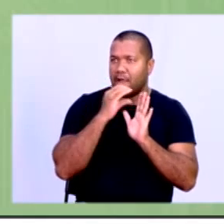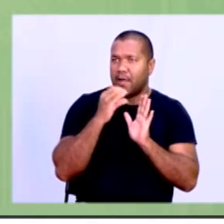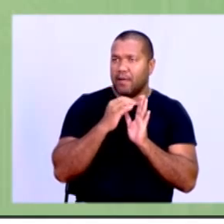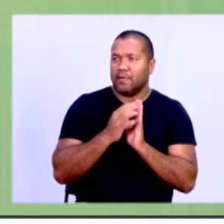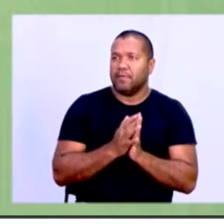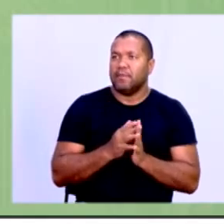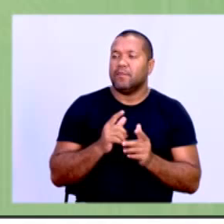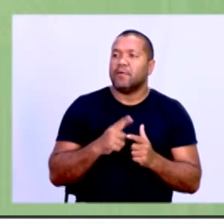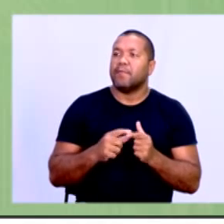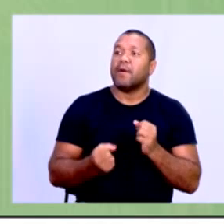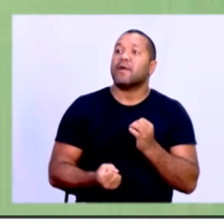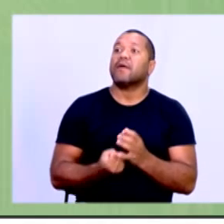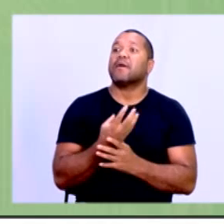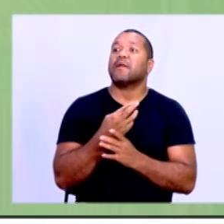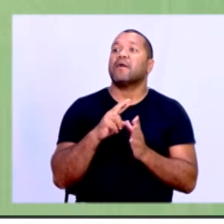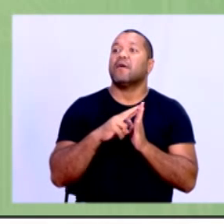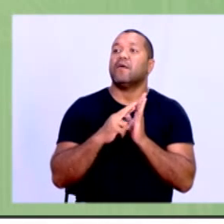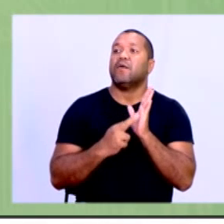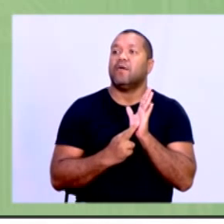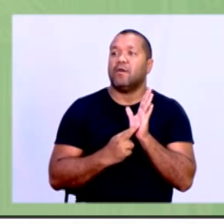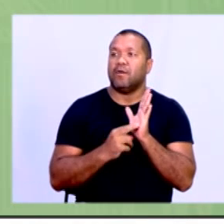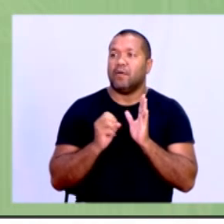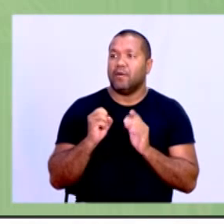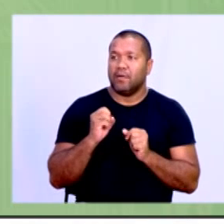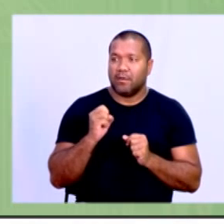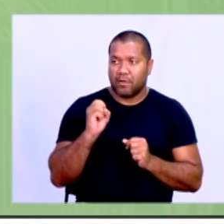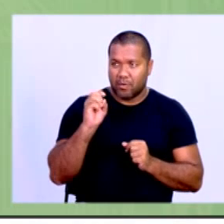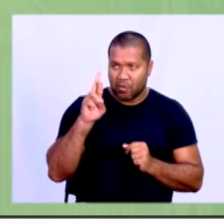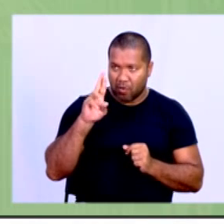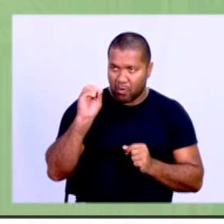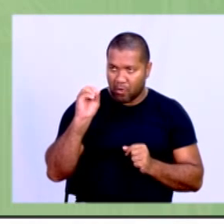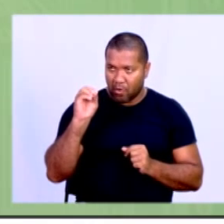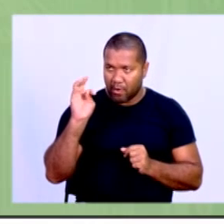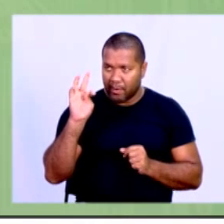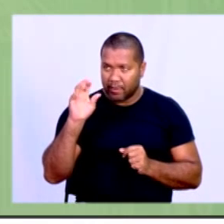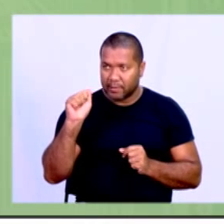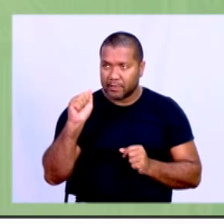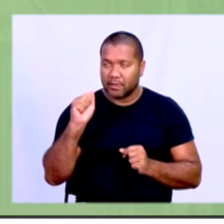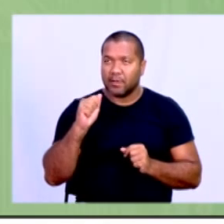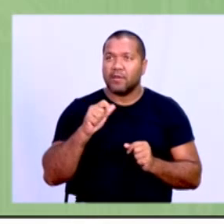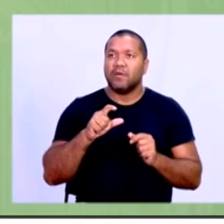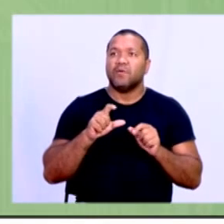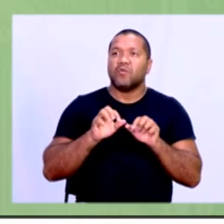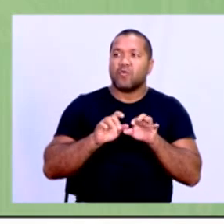para criar uma rota, eu executo o comando route,